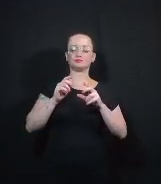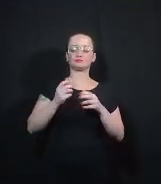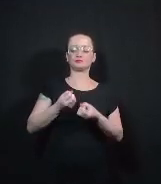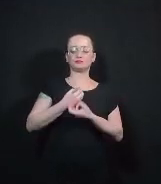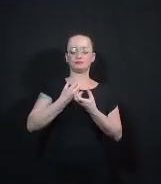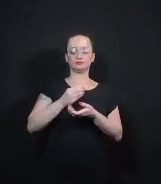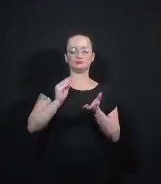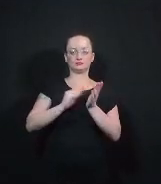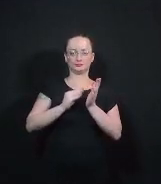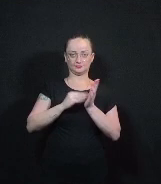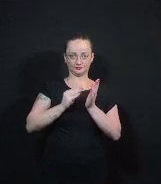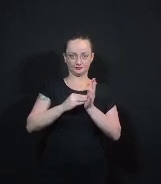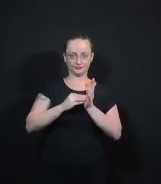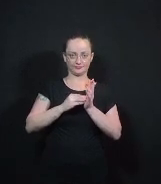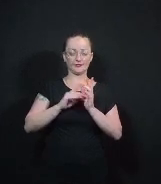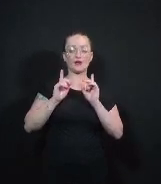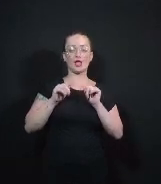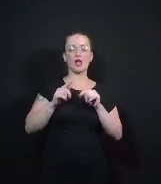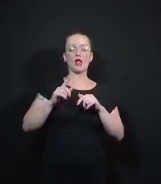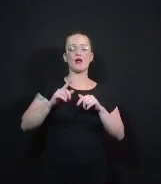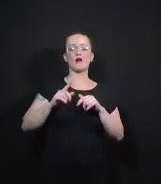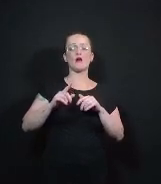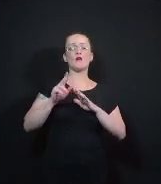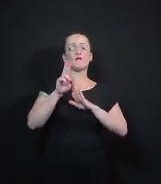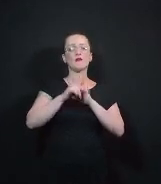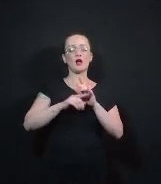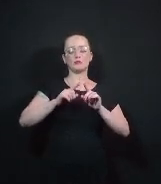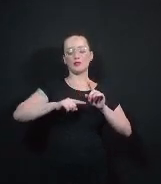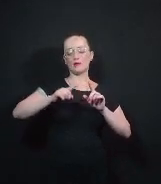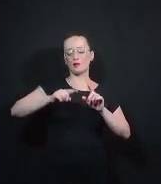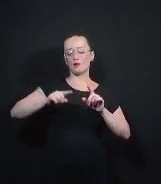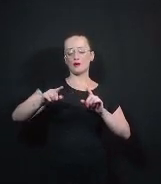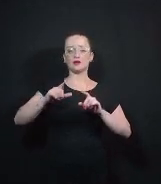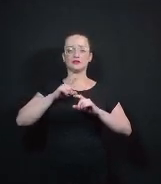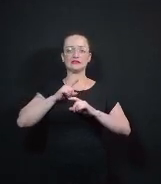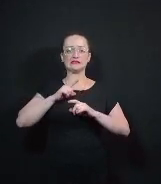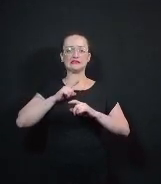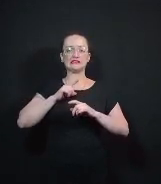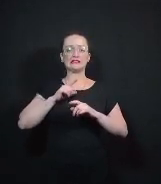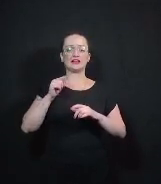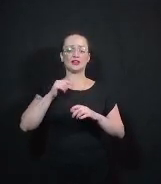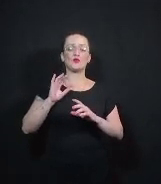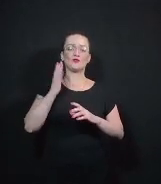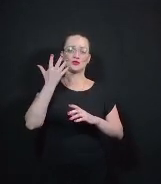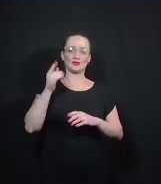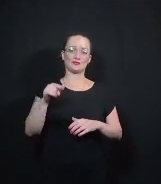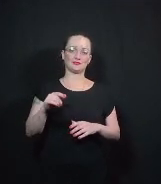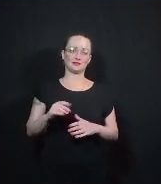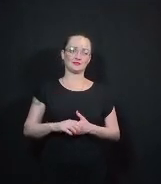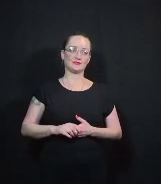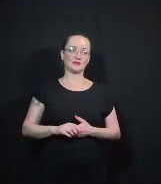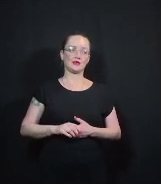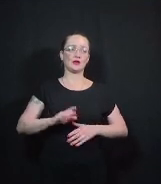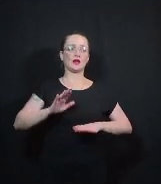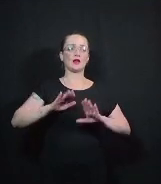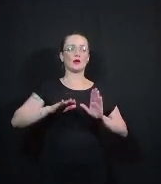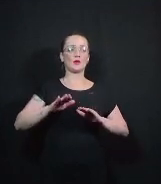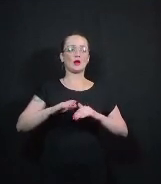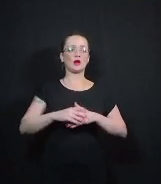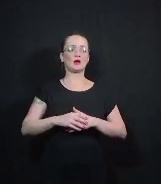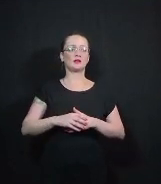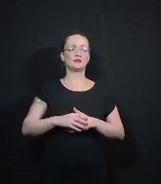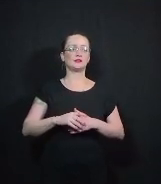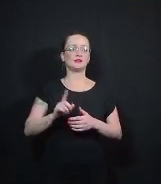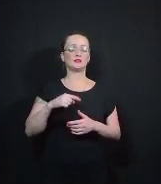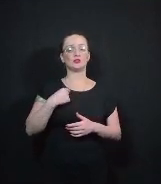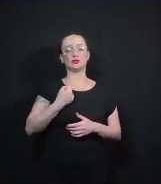falando de várias variáveis que estão influenciando esse fenômeno, e variáveis para as quais a